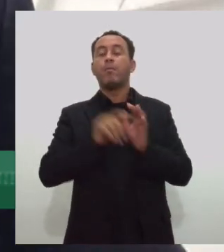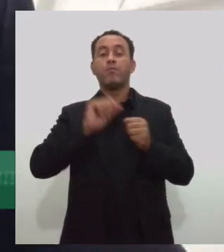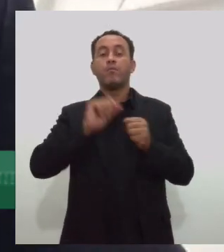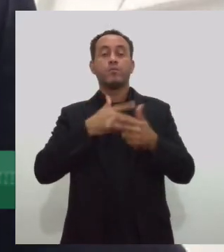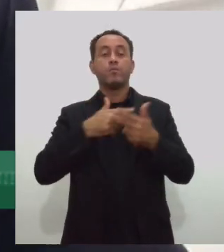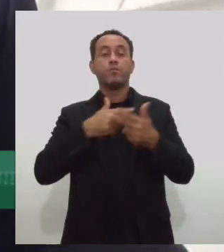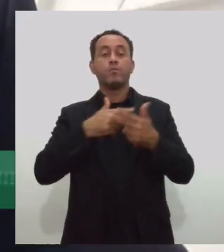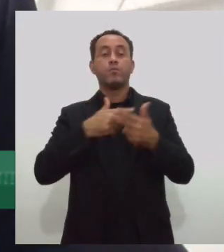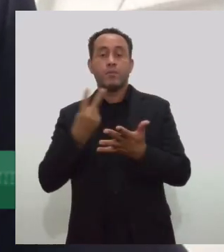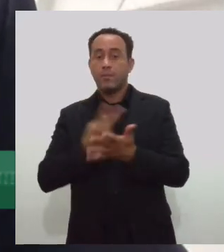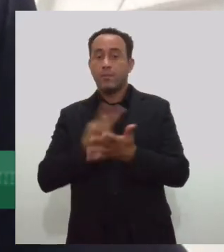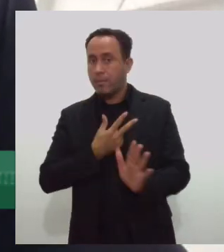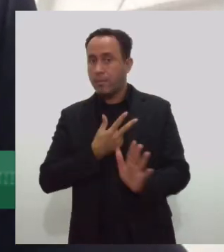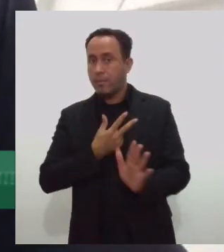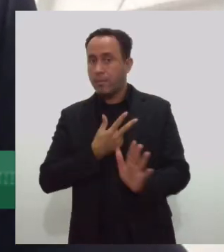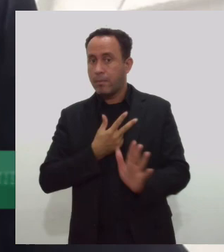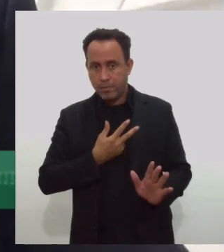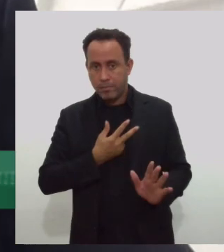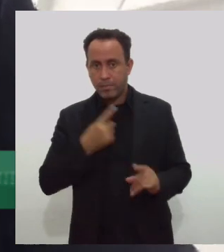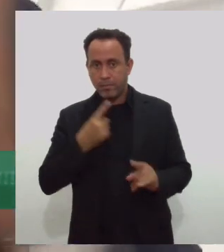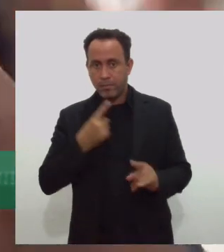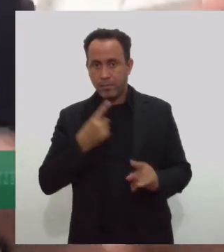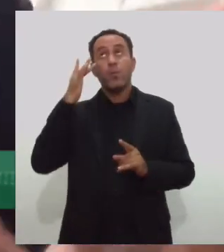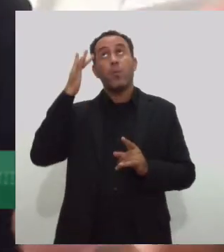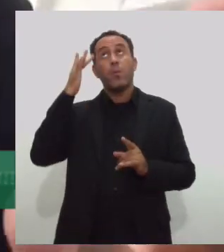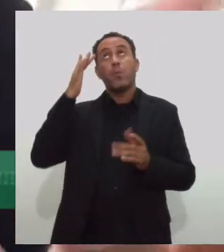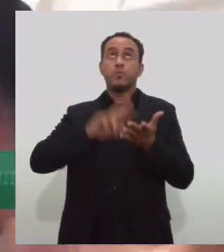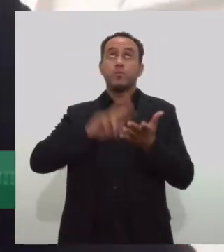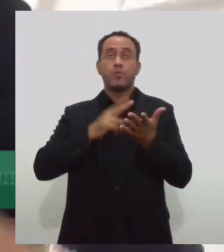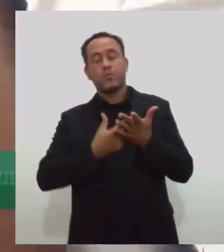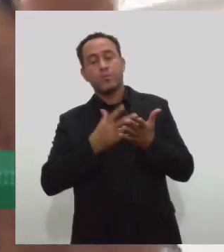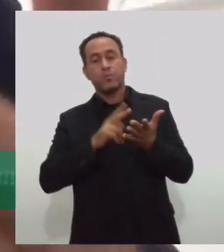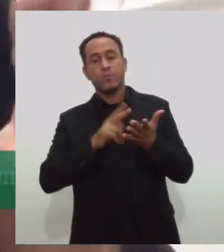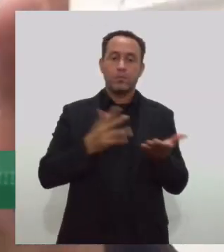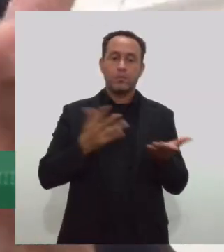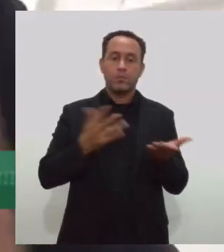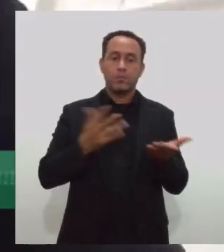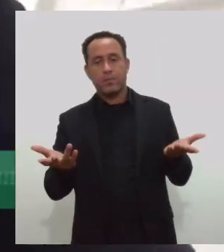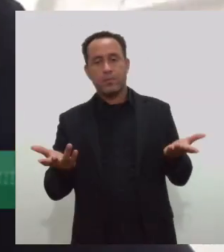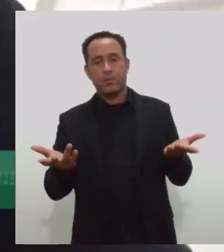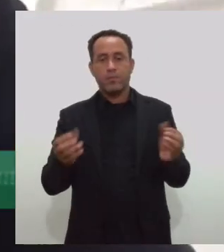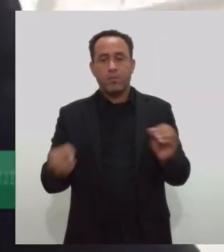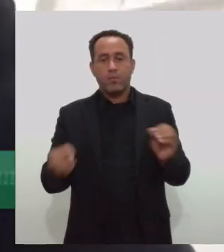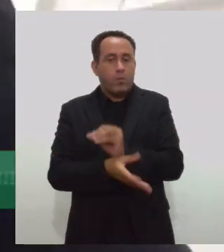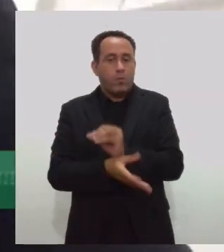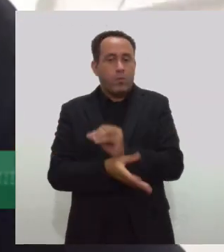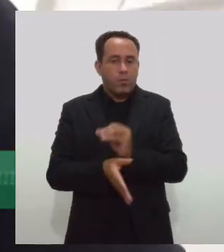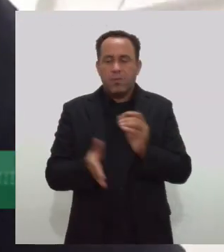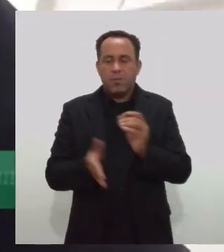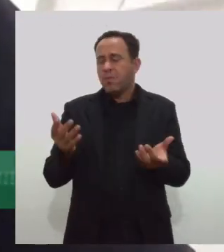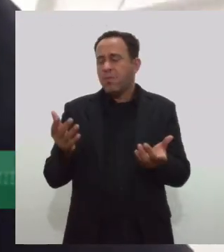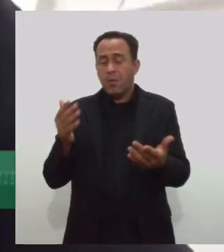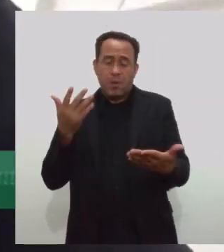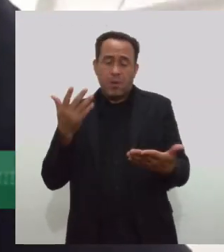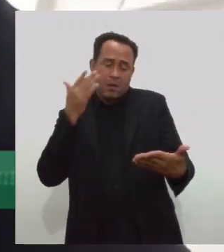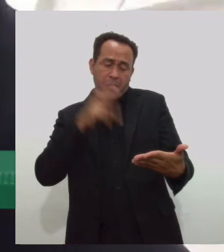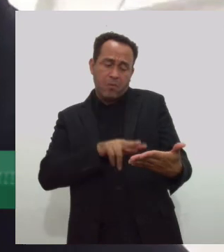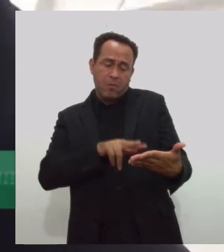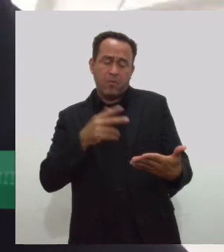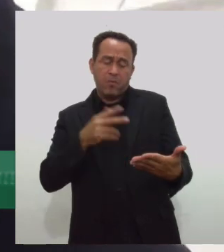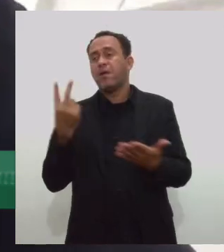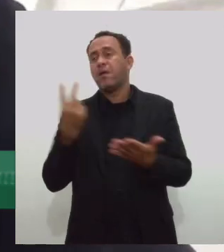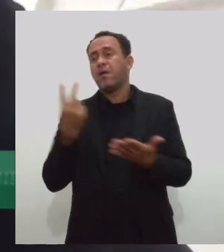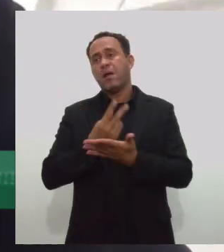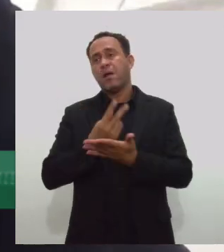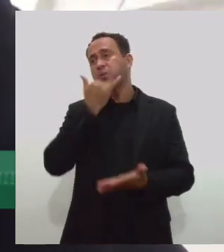ser omisso, improbo, desonesto, e dizer, não, é que eu interpretei a lei de forma